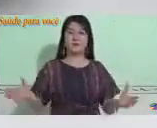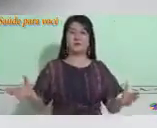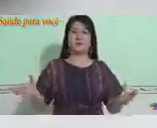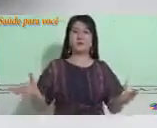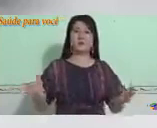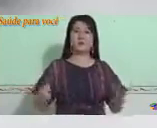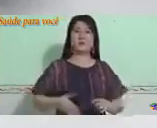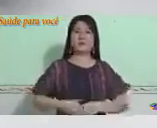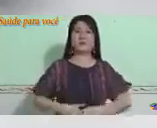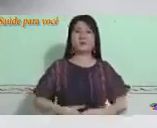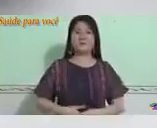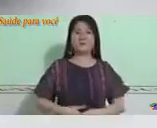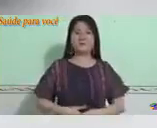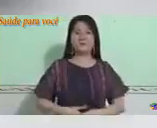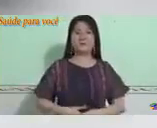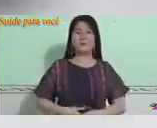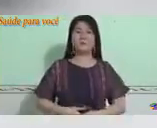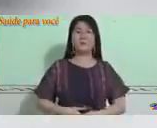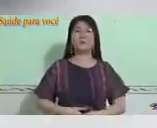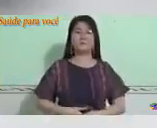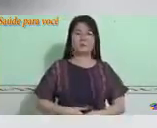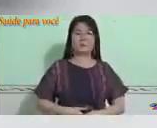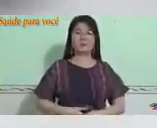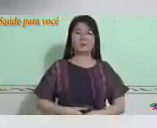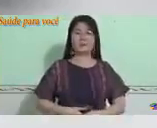2.23 miligramas, fígado de